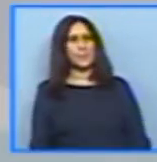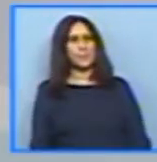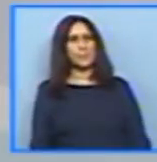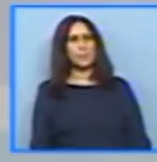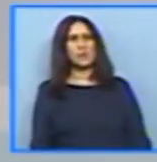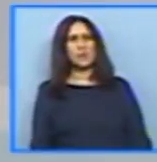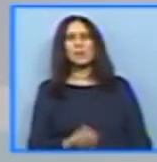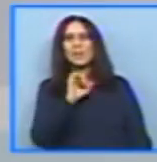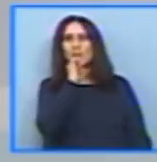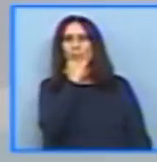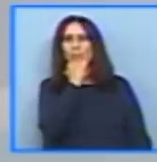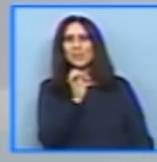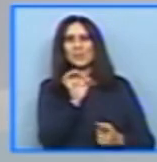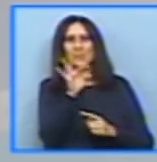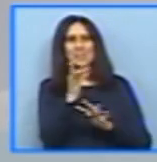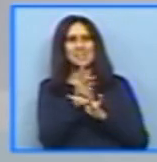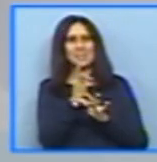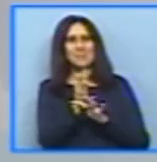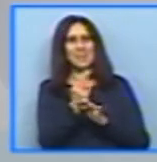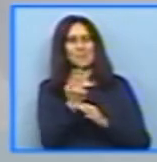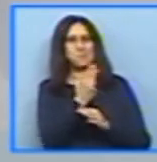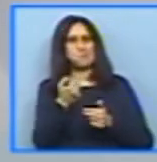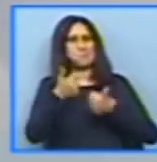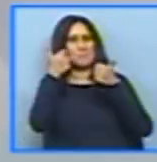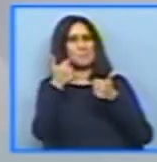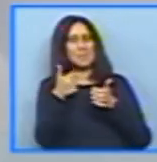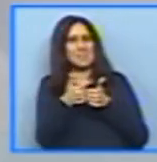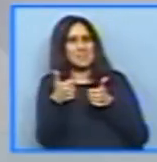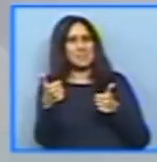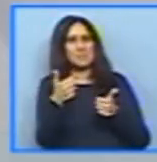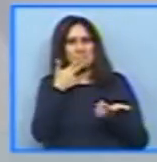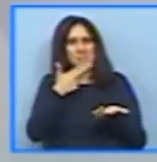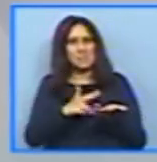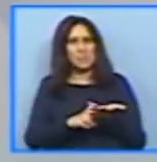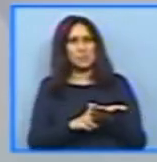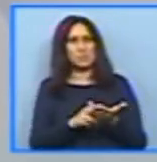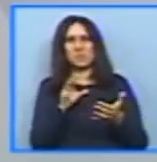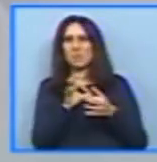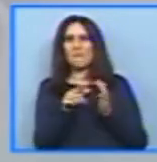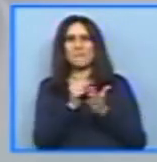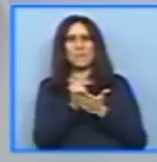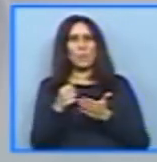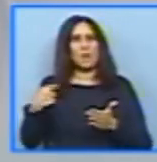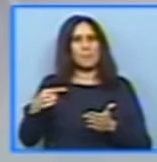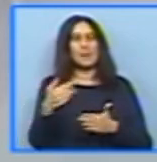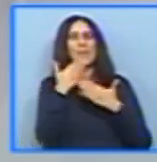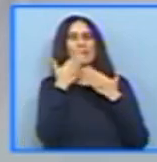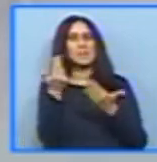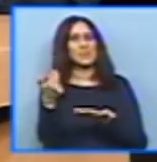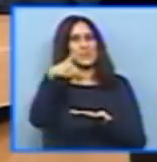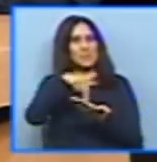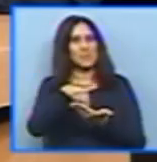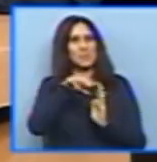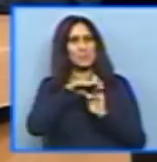um mistério da Santíssima Trindade, aparentemente distante, mas que tem, por certo, a ver sempre com o cotidiano. Agradeço-vos terem estado aqui